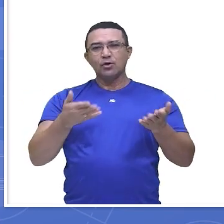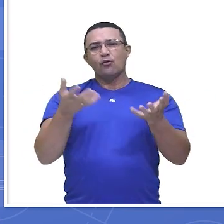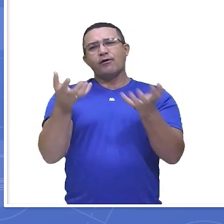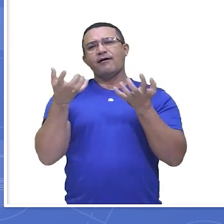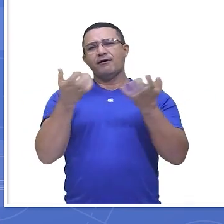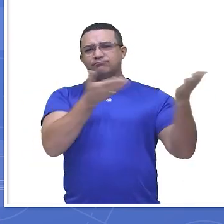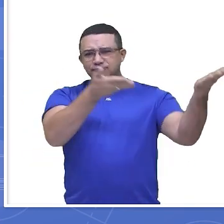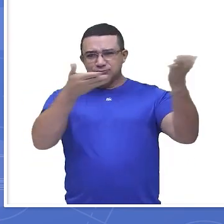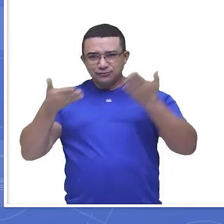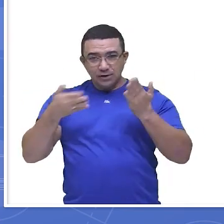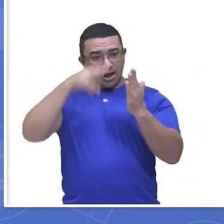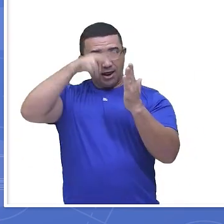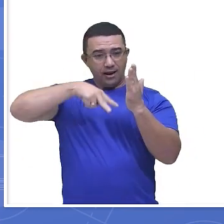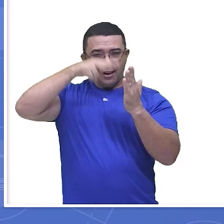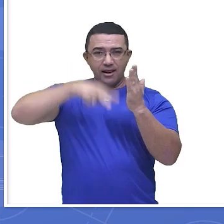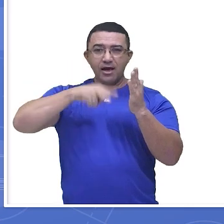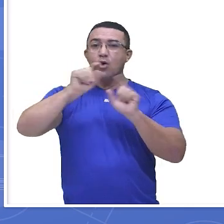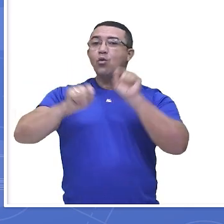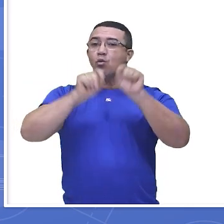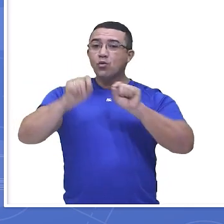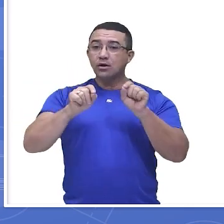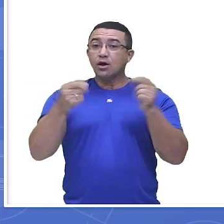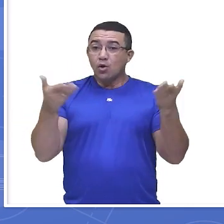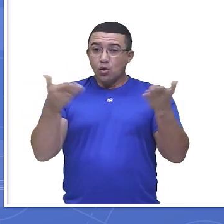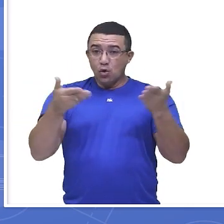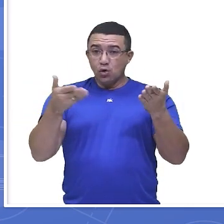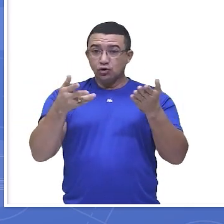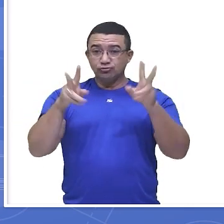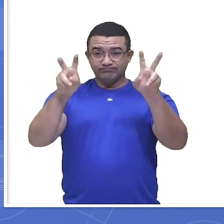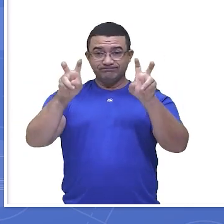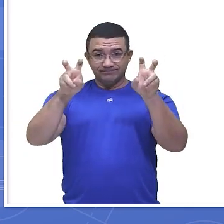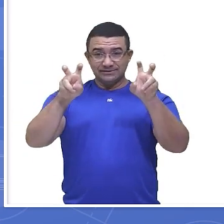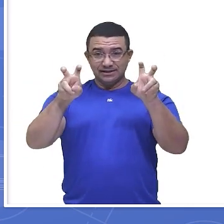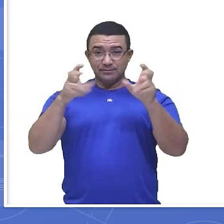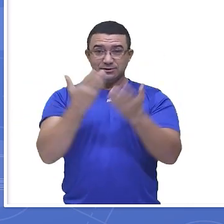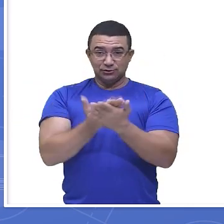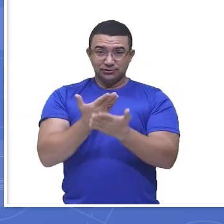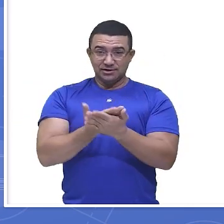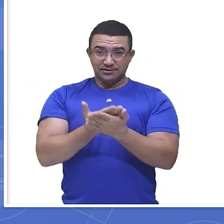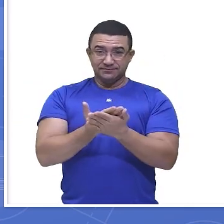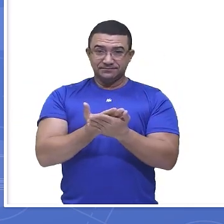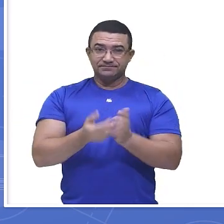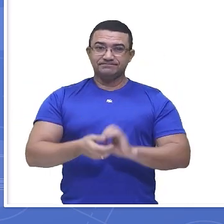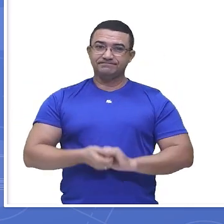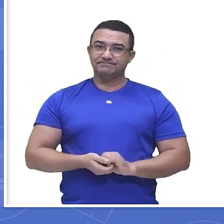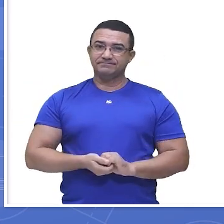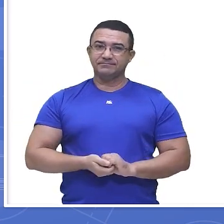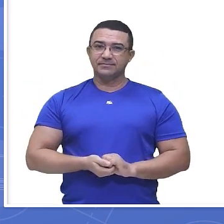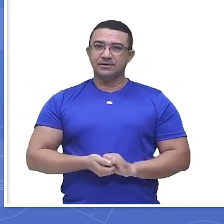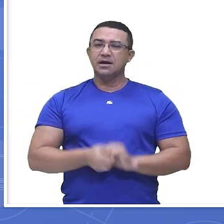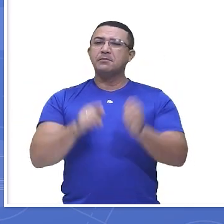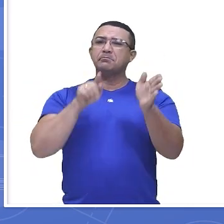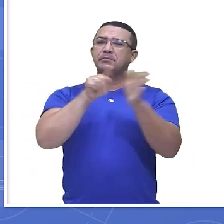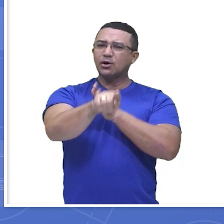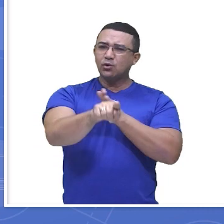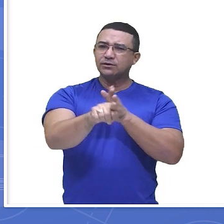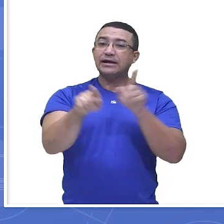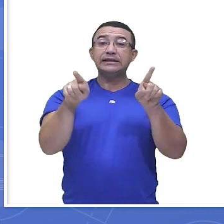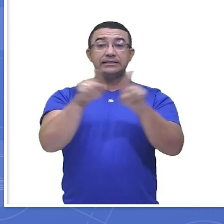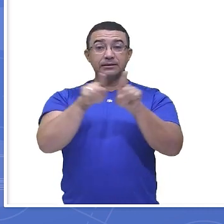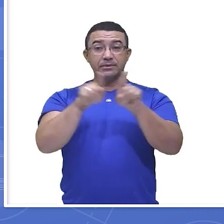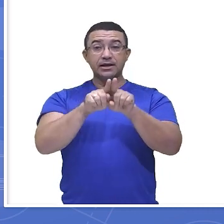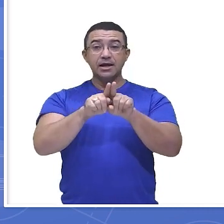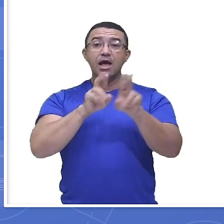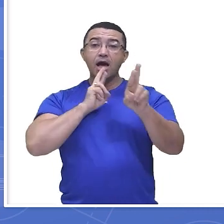aqui comigo o que nós vamos estudar hoje, qual é a temática da aula. Perguntas e respostas